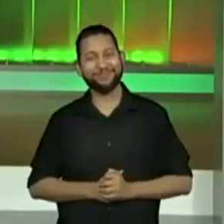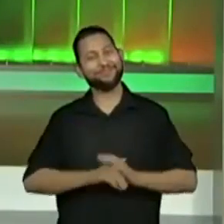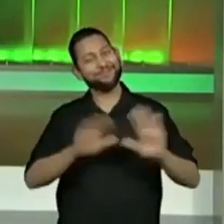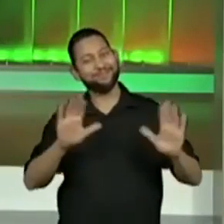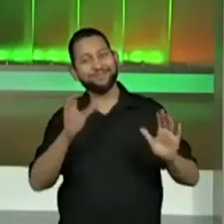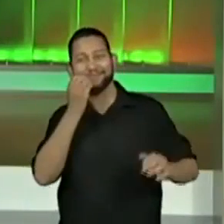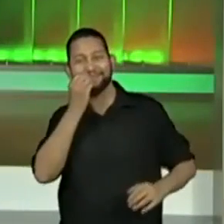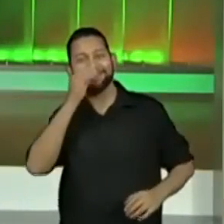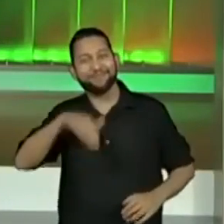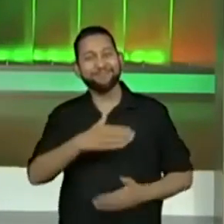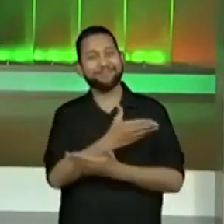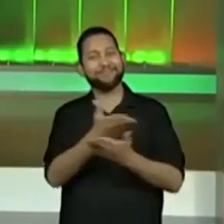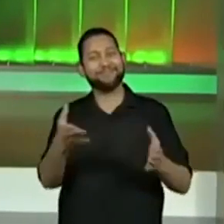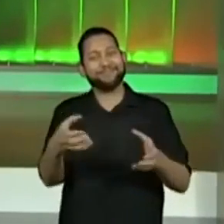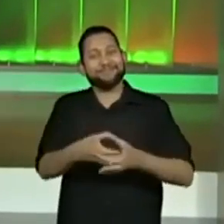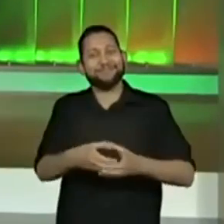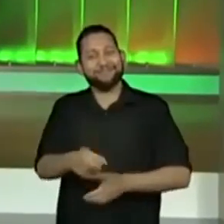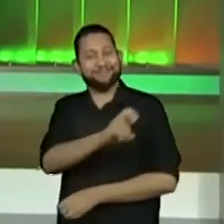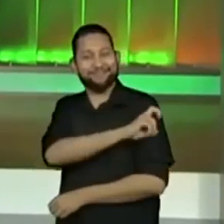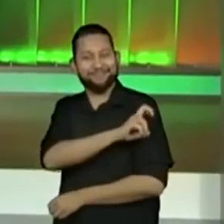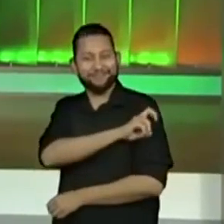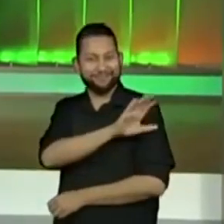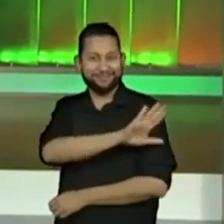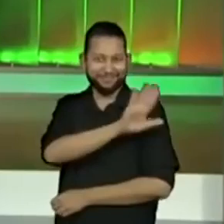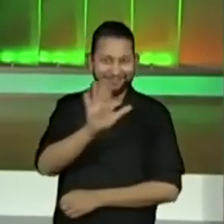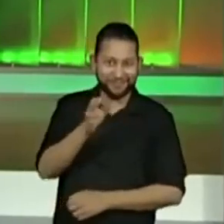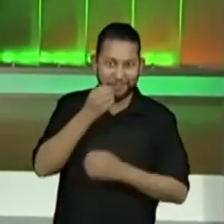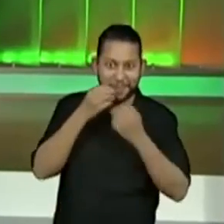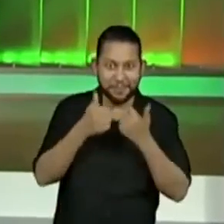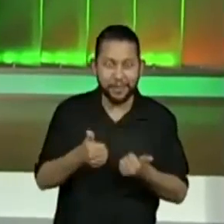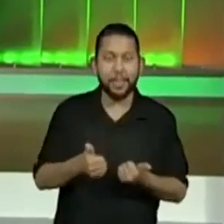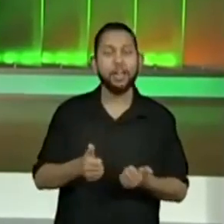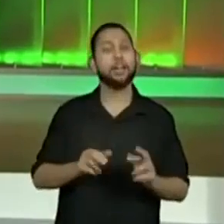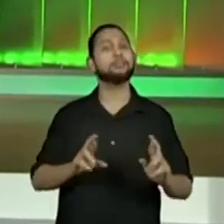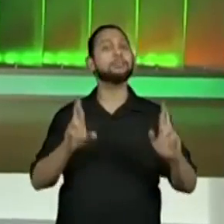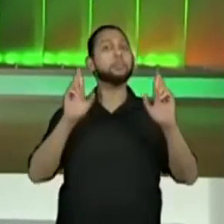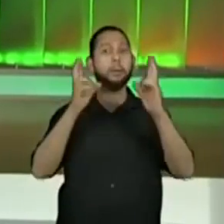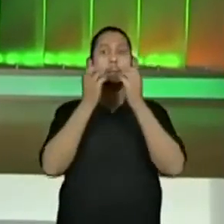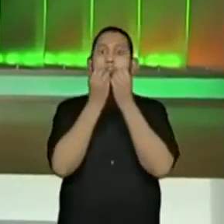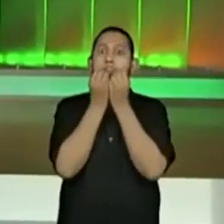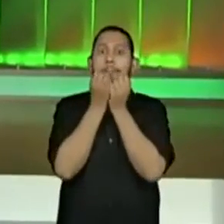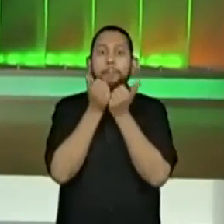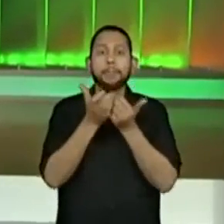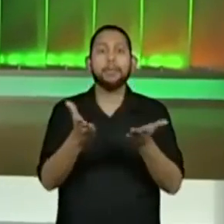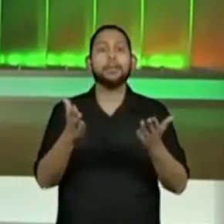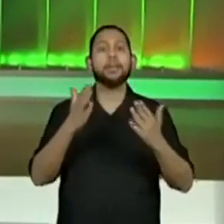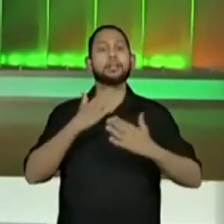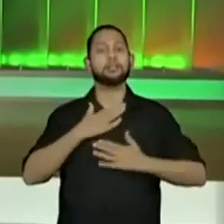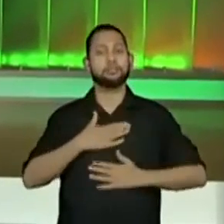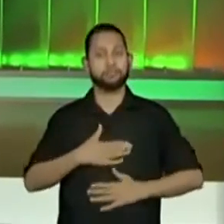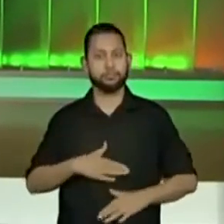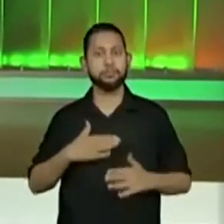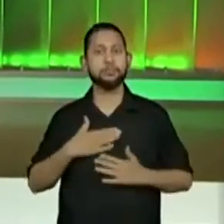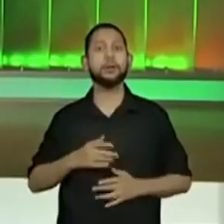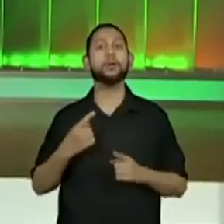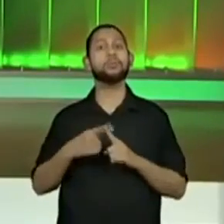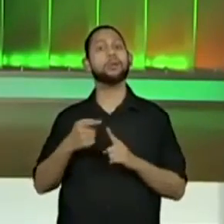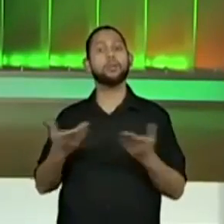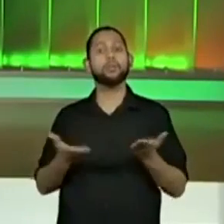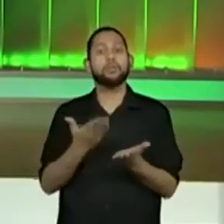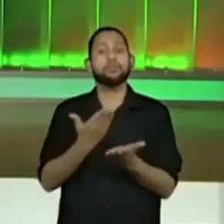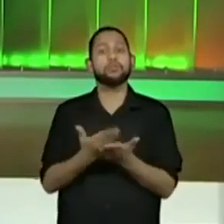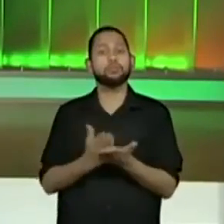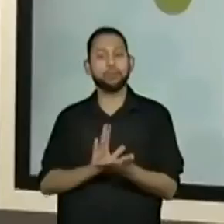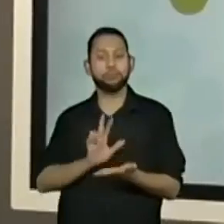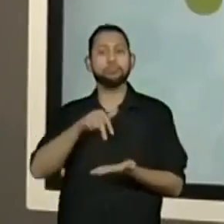Oi boa tarde galerinha do 5º ano como vocês estão eu espero que vocês estejam muito bem porque por aqui eu